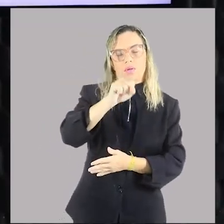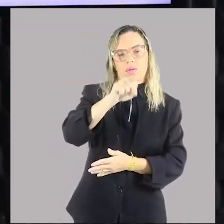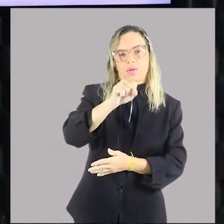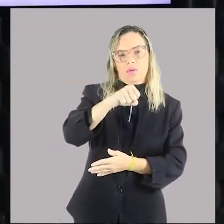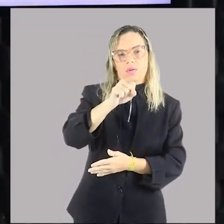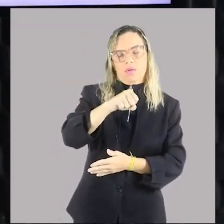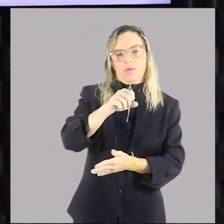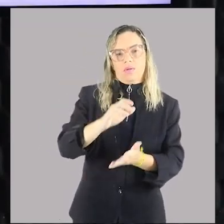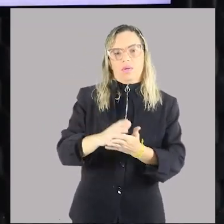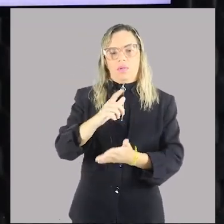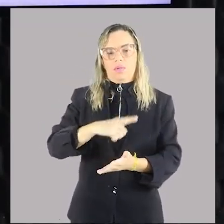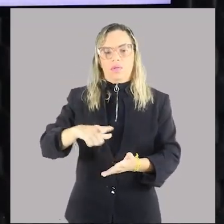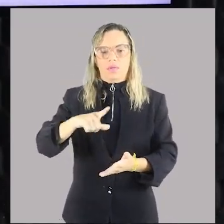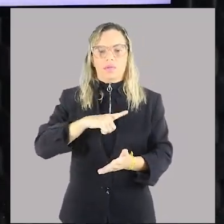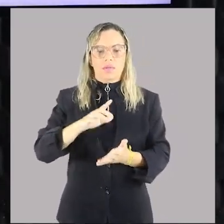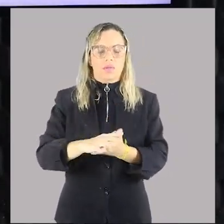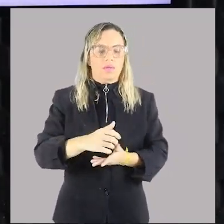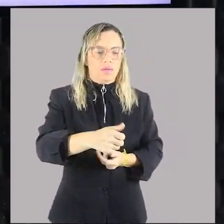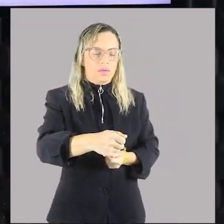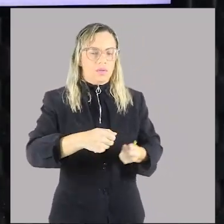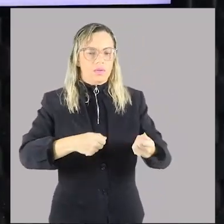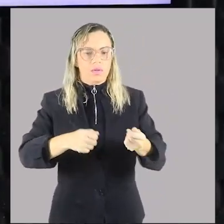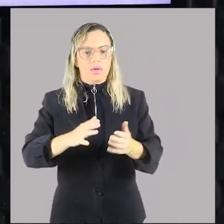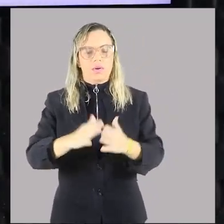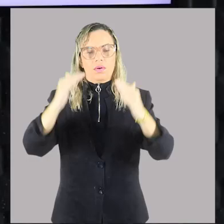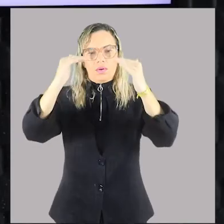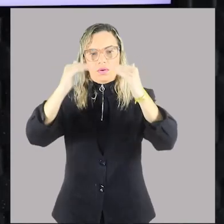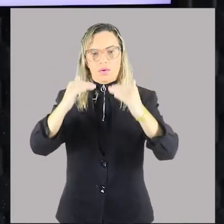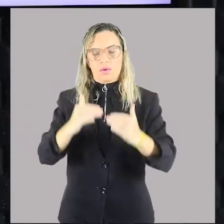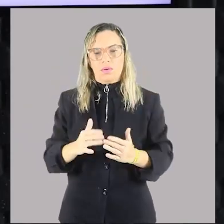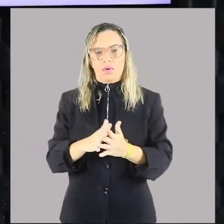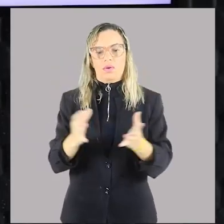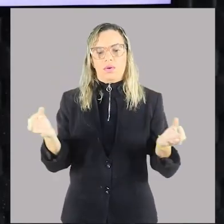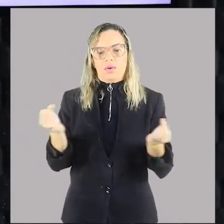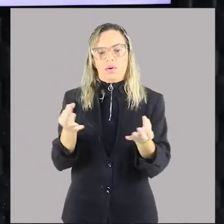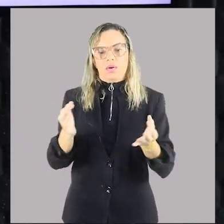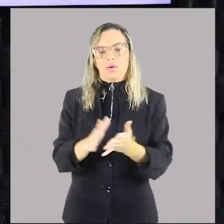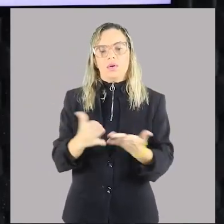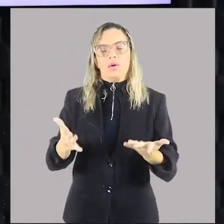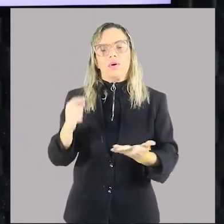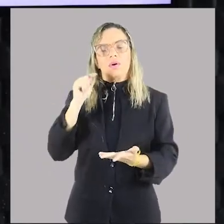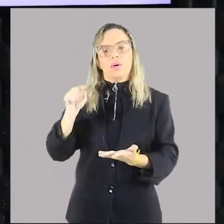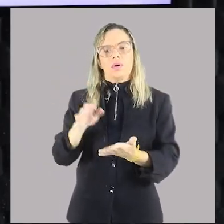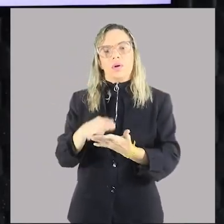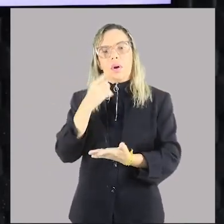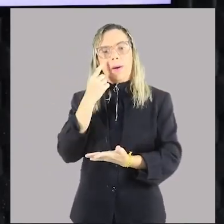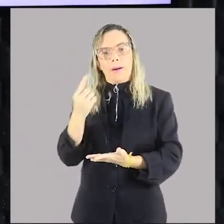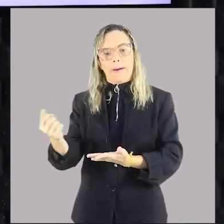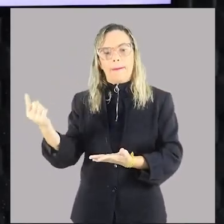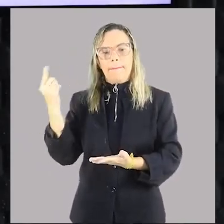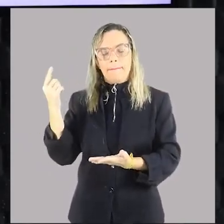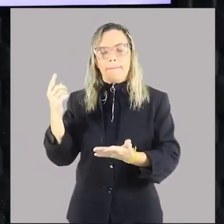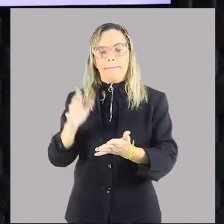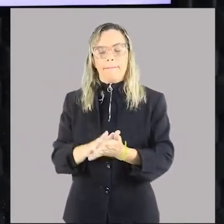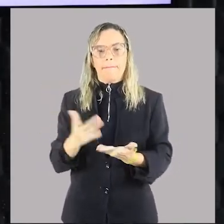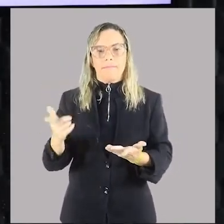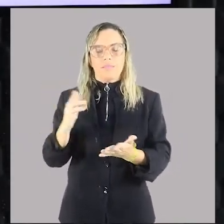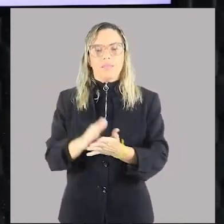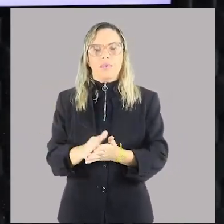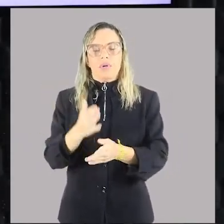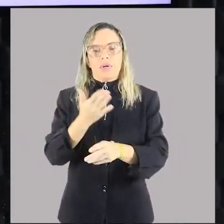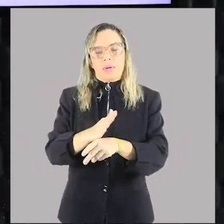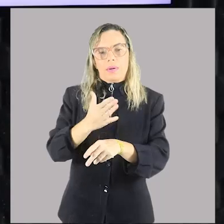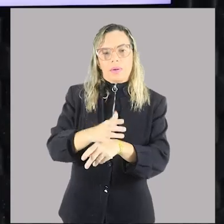aí sim haverá um controle hierárquico, perfeito? Quanto aos órgãos, existe um controle hierárquico exercido pela